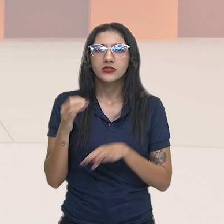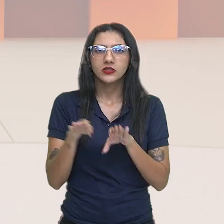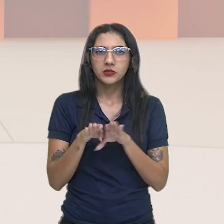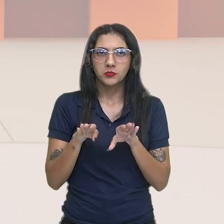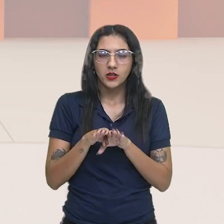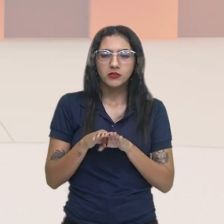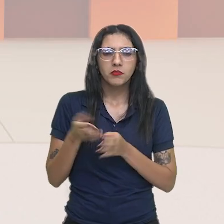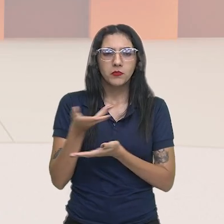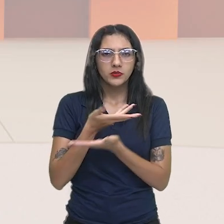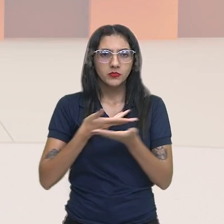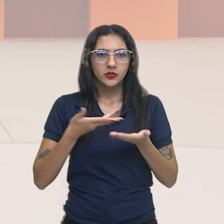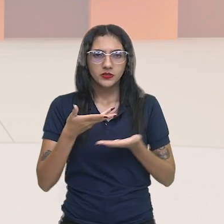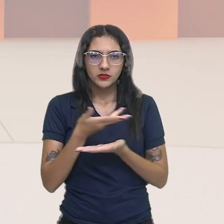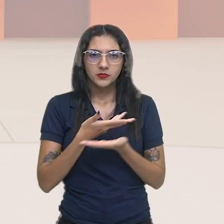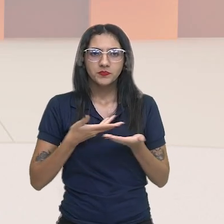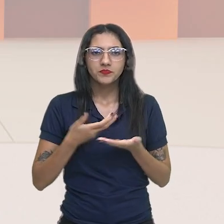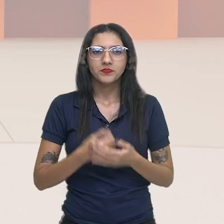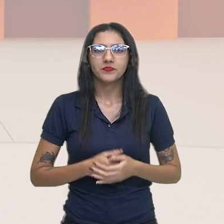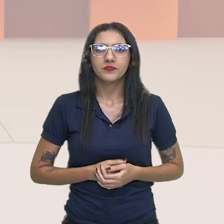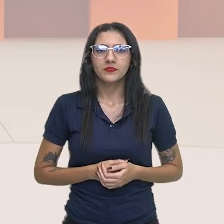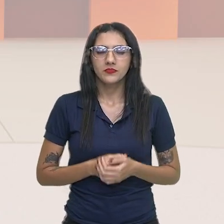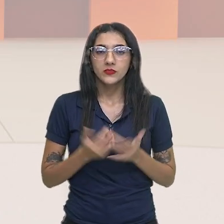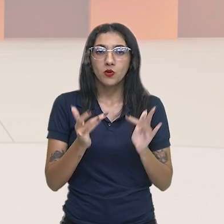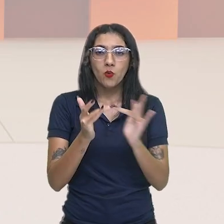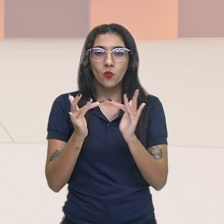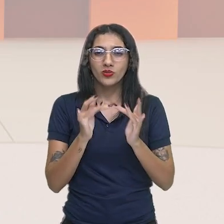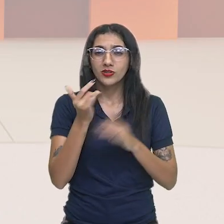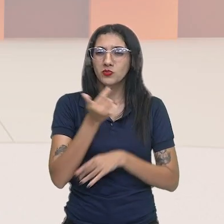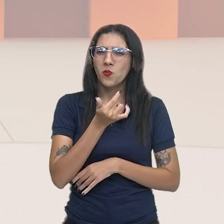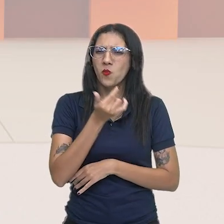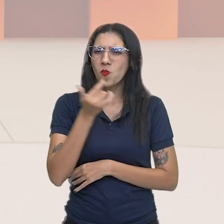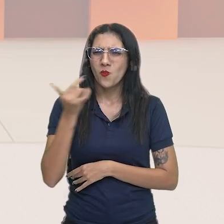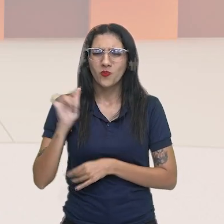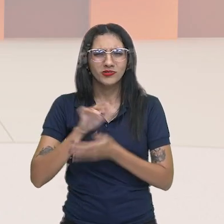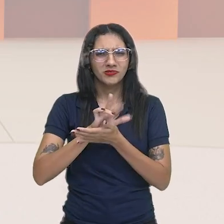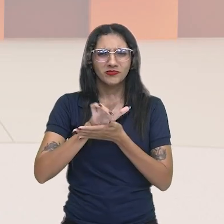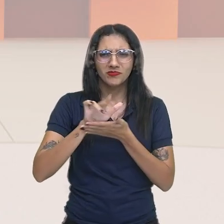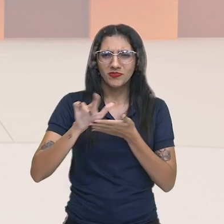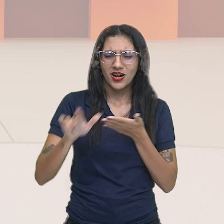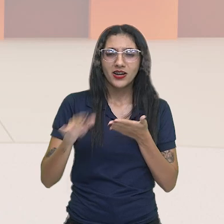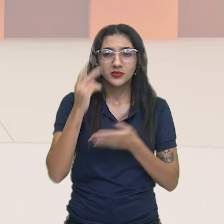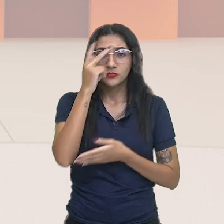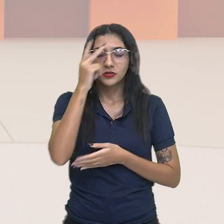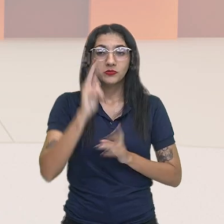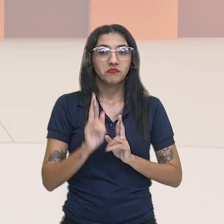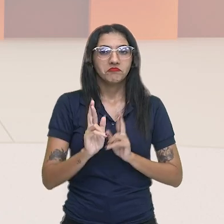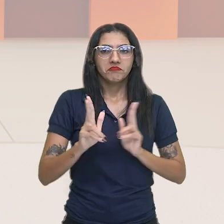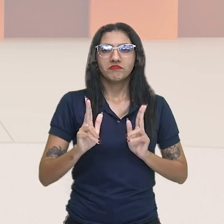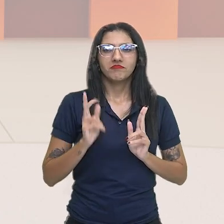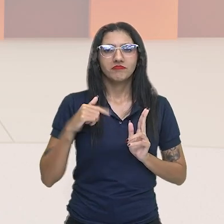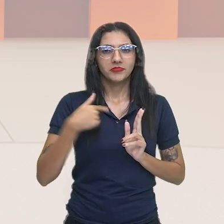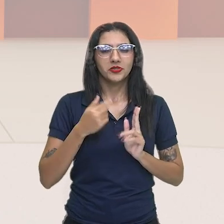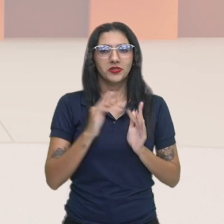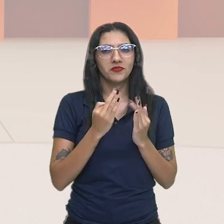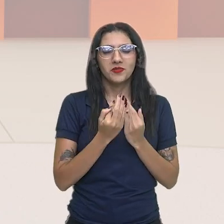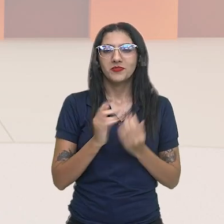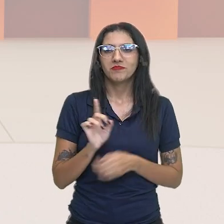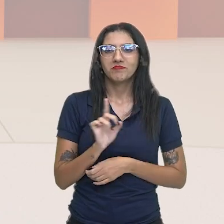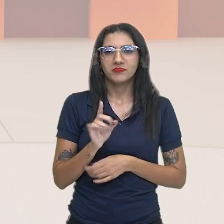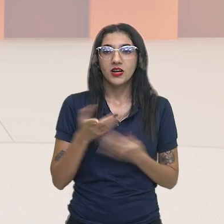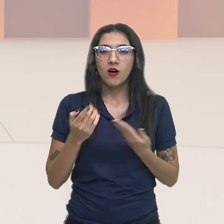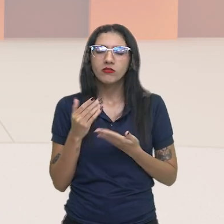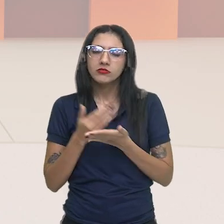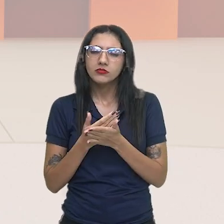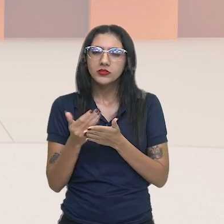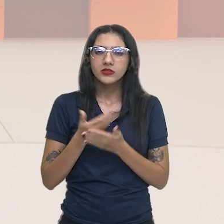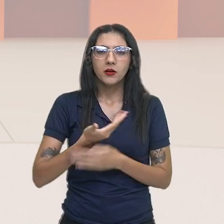socialização. Nós vamos, então, conviver com outras pessoas fora da nossa família, vamos criar laços de